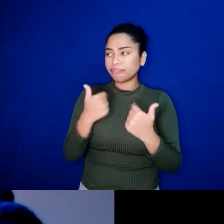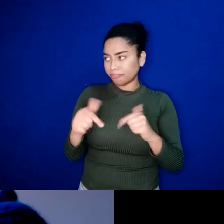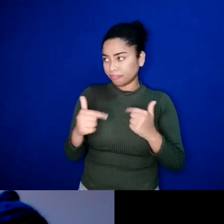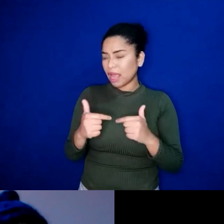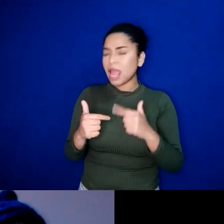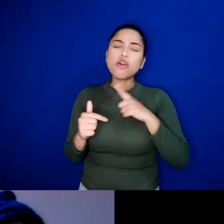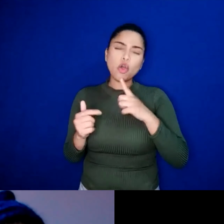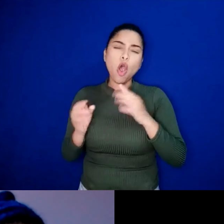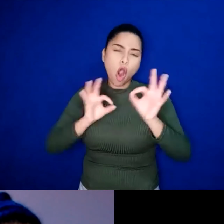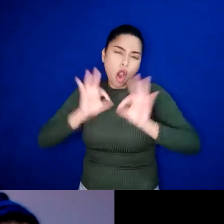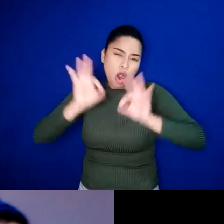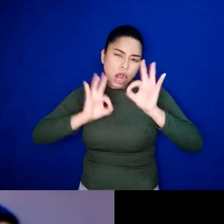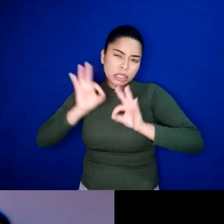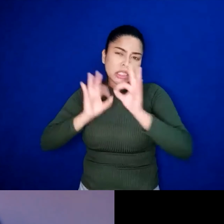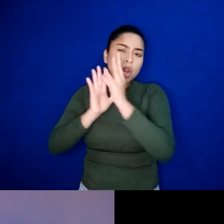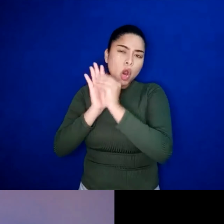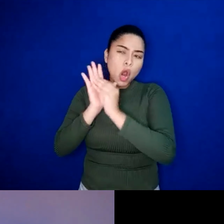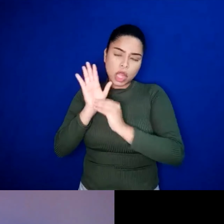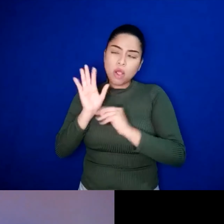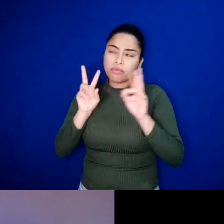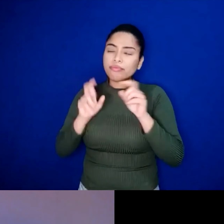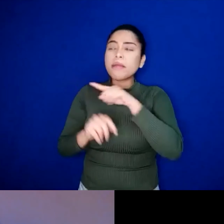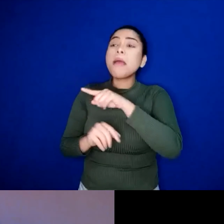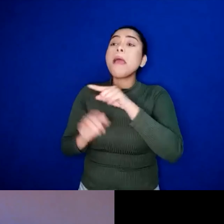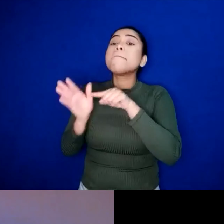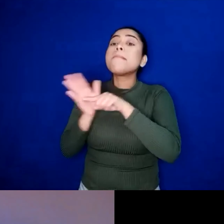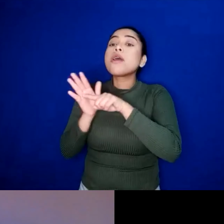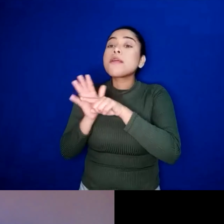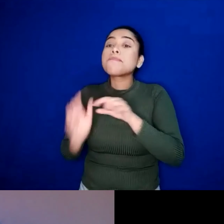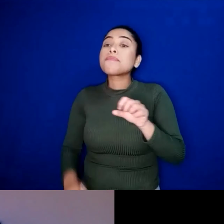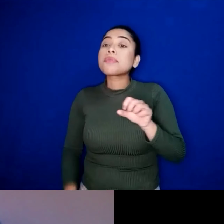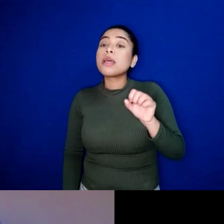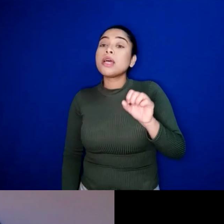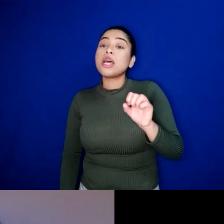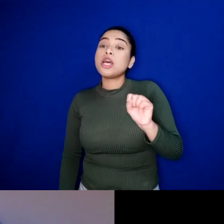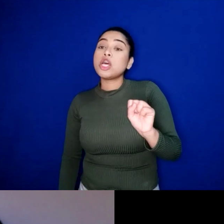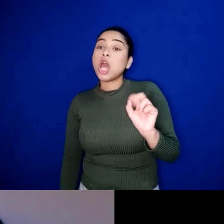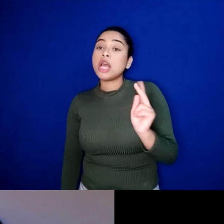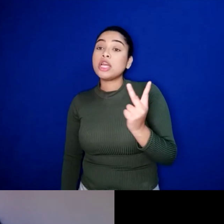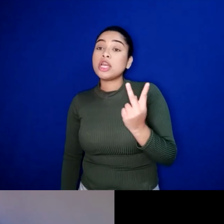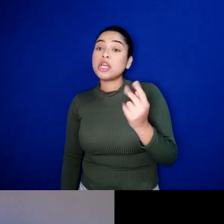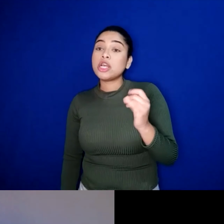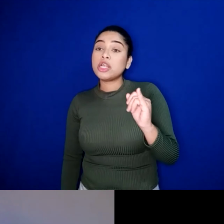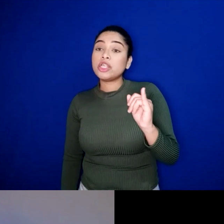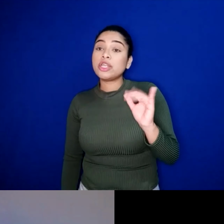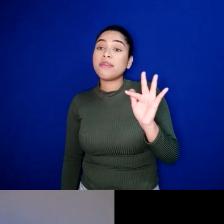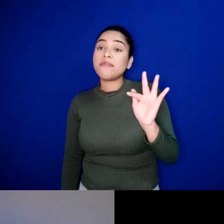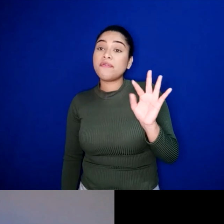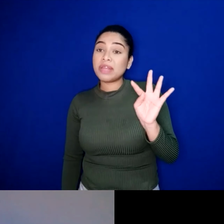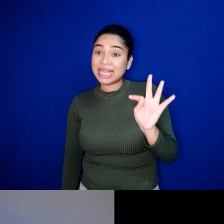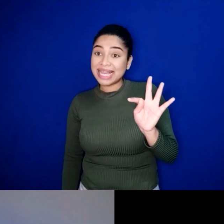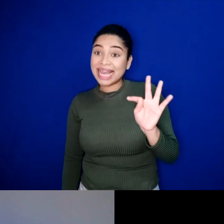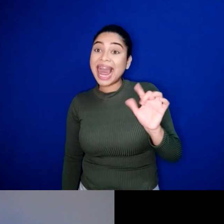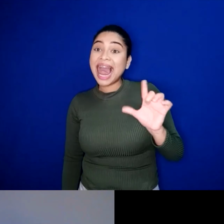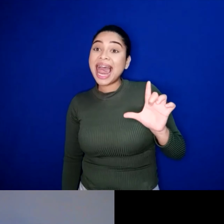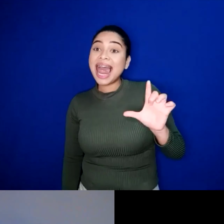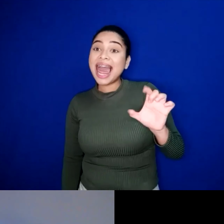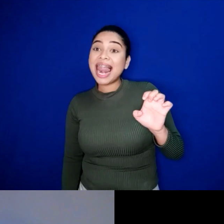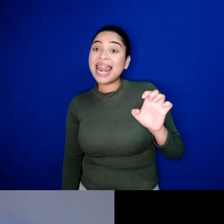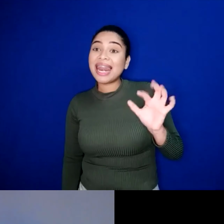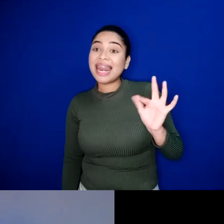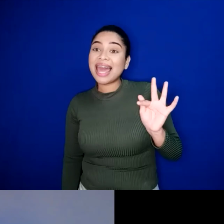sobre isso mas quem quiser pesquisar pesquisa em couro shift left shift Light não é tem um conceito e que você